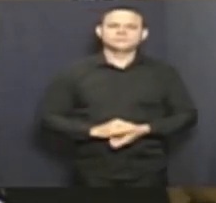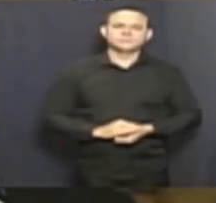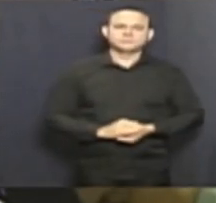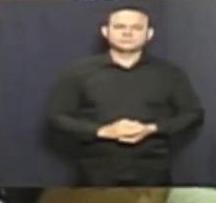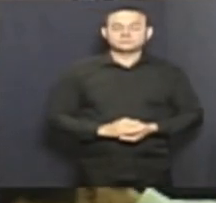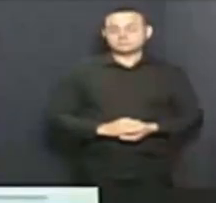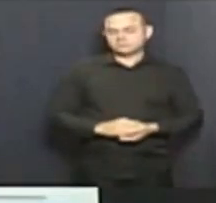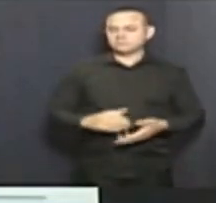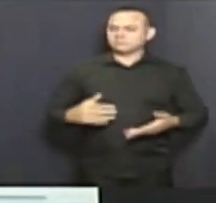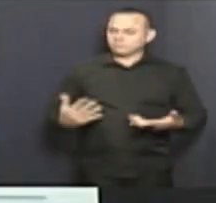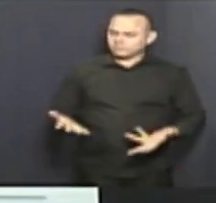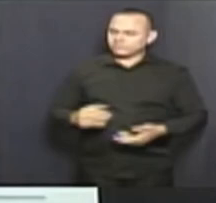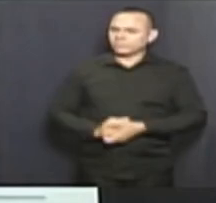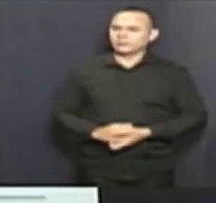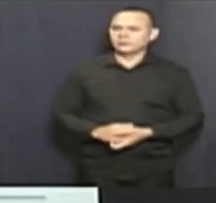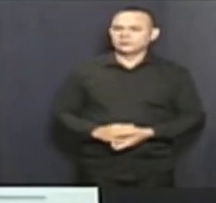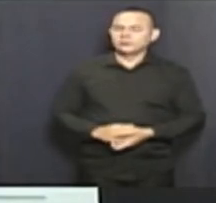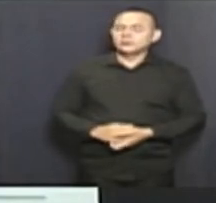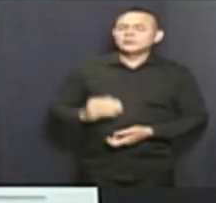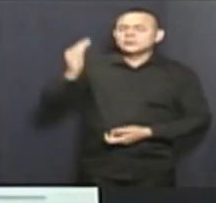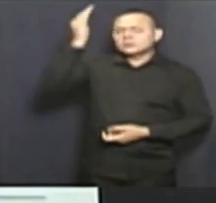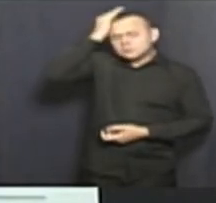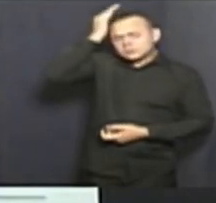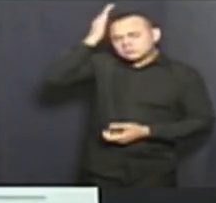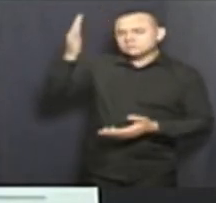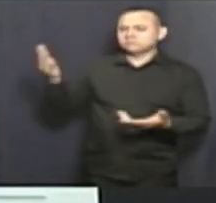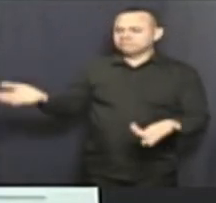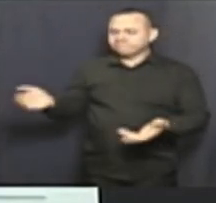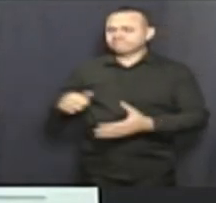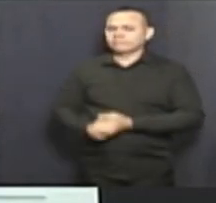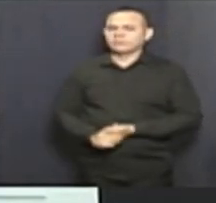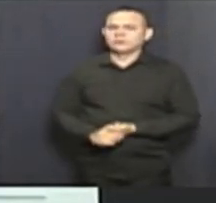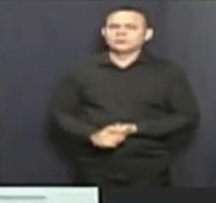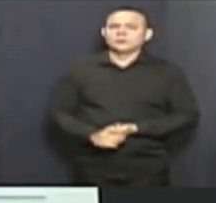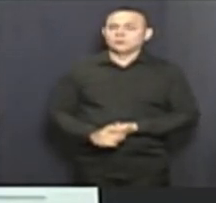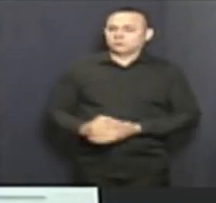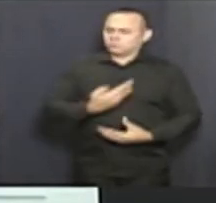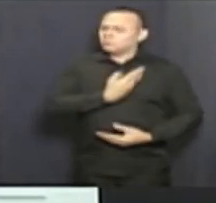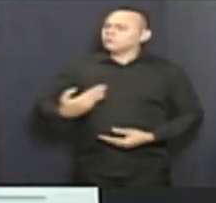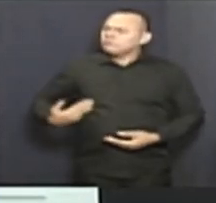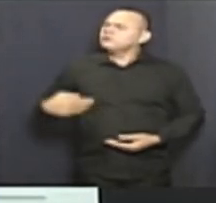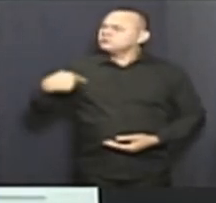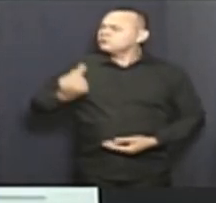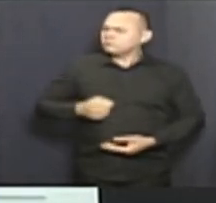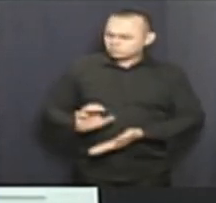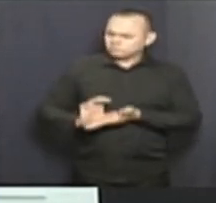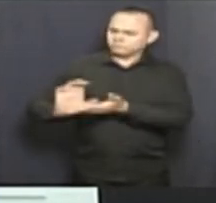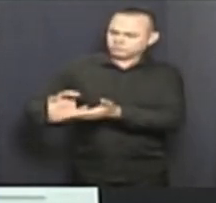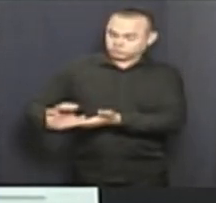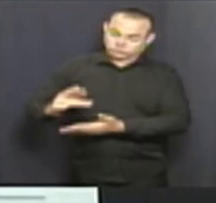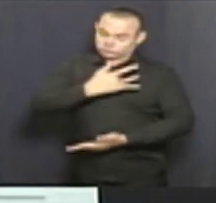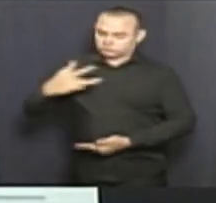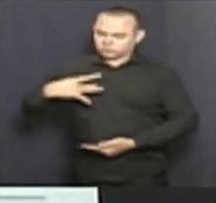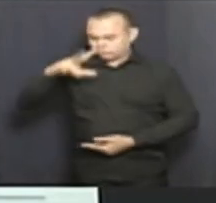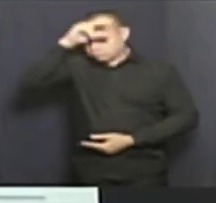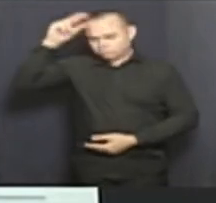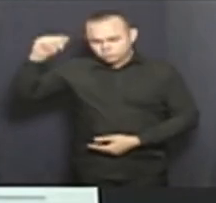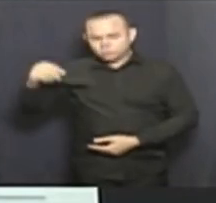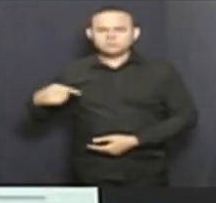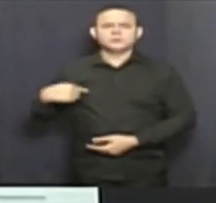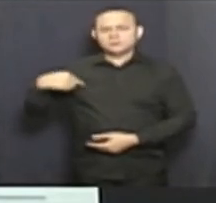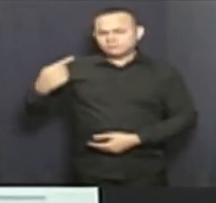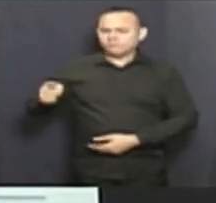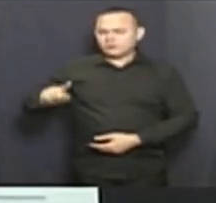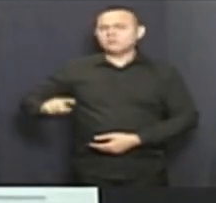candidato nosso governo nós vamos investir muito na saúde pública nós vamos resgatar o apoio e incentivo